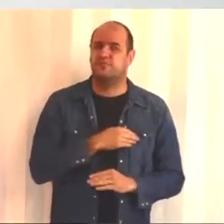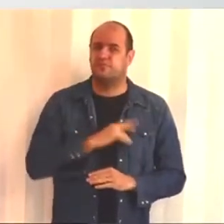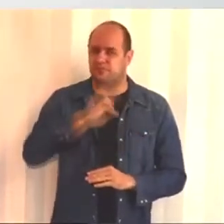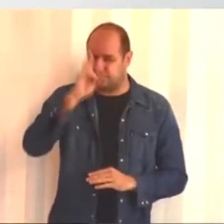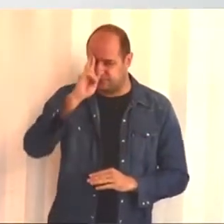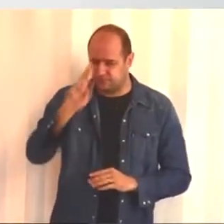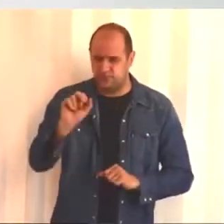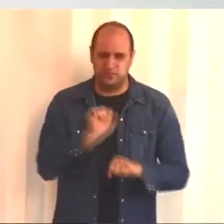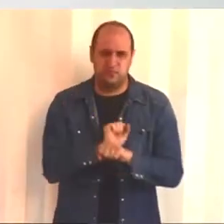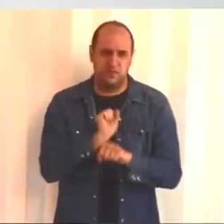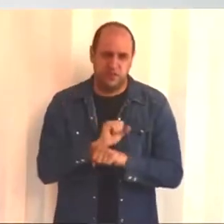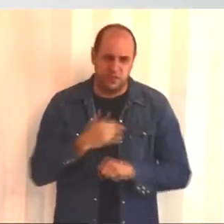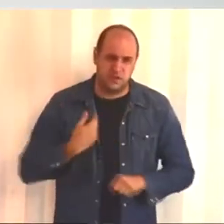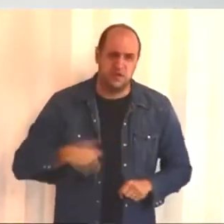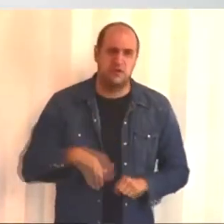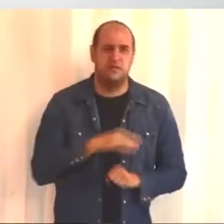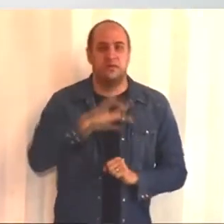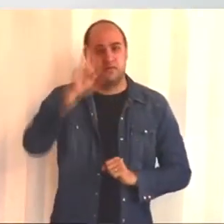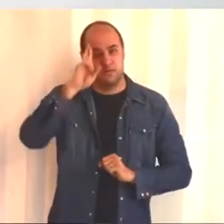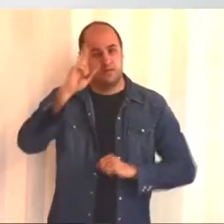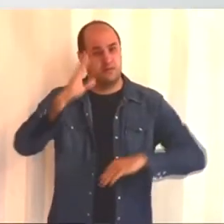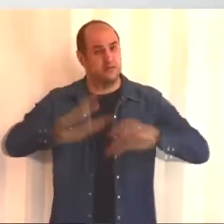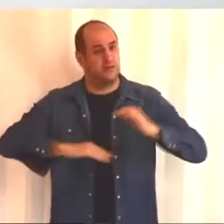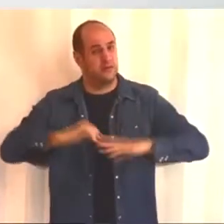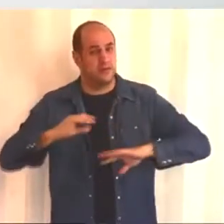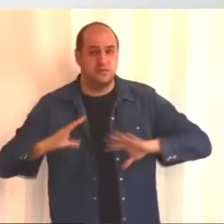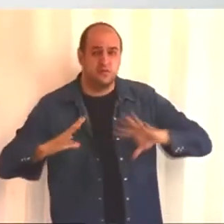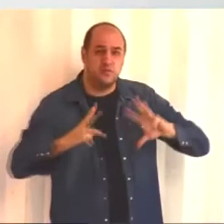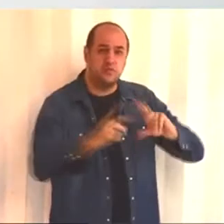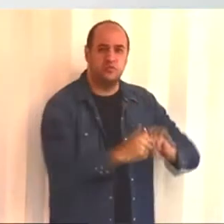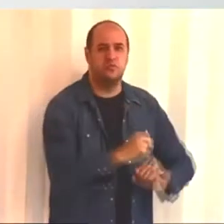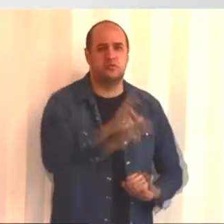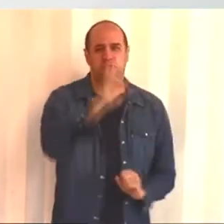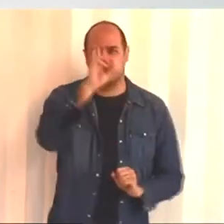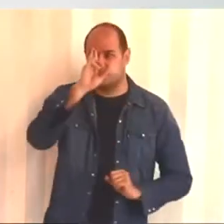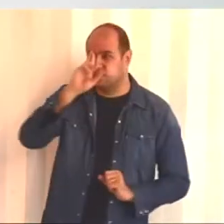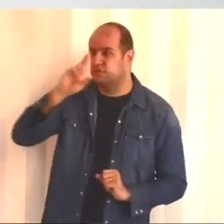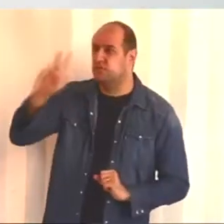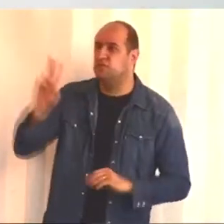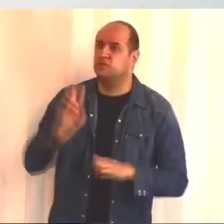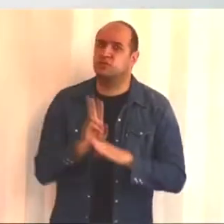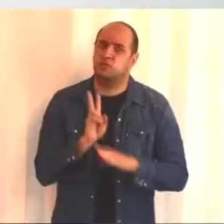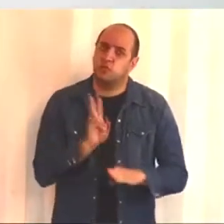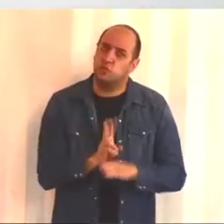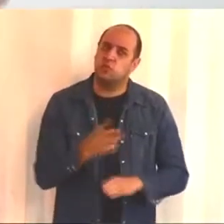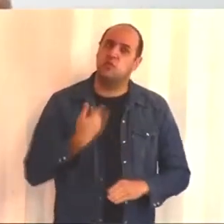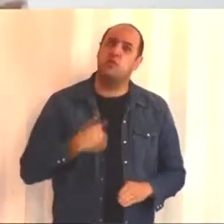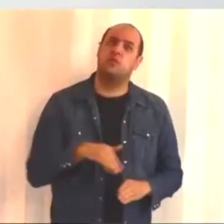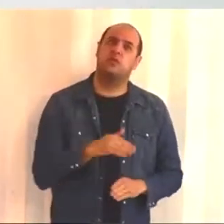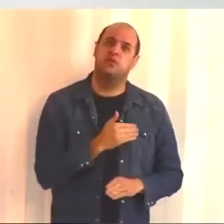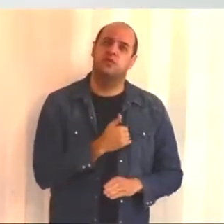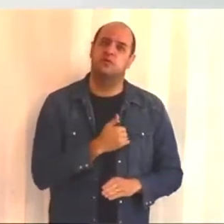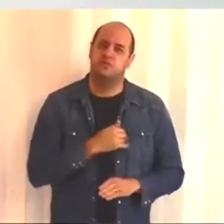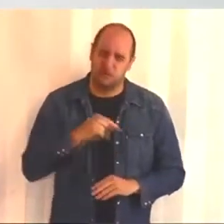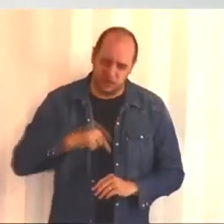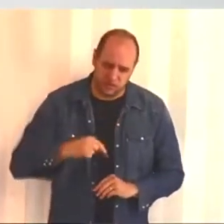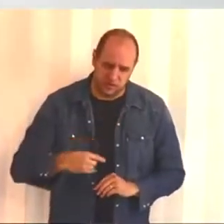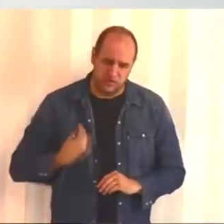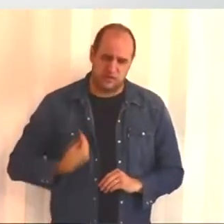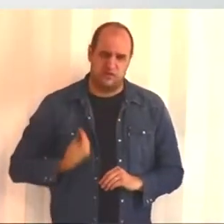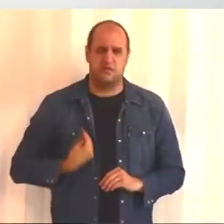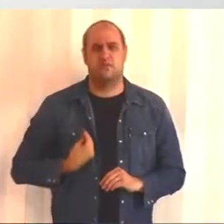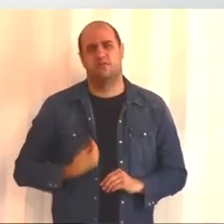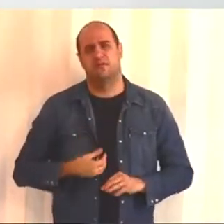nossa esperança, o Senhor que é o Criador de todas as coisas, o Senhor que cuida de nós diante das demandas desta vida. Ele é o nosso